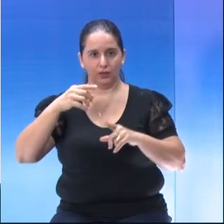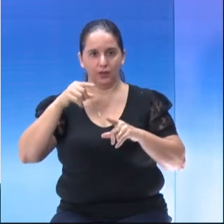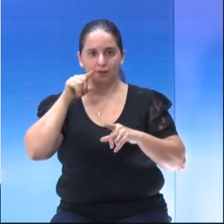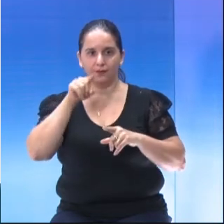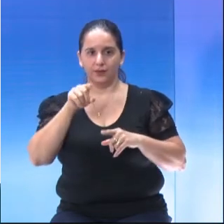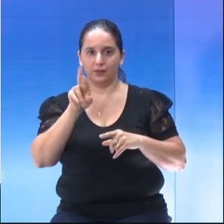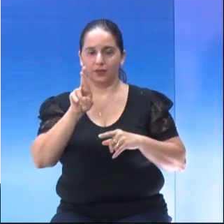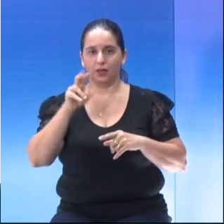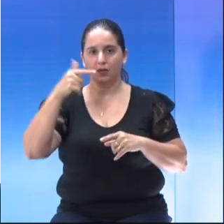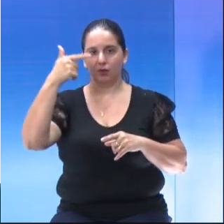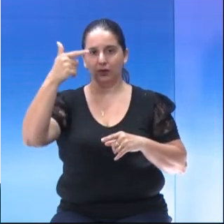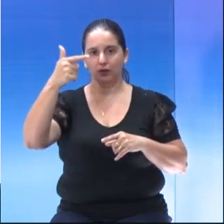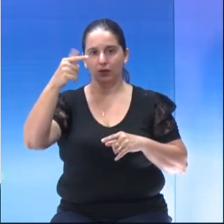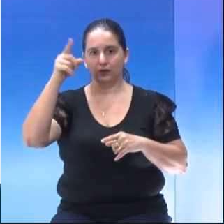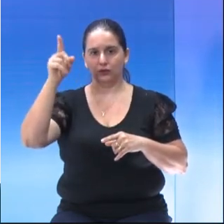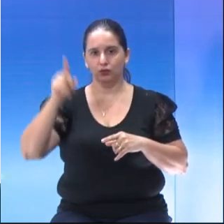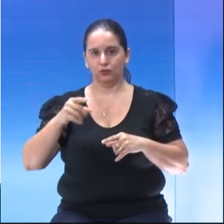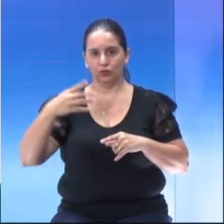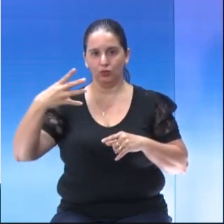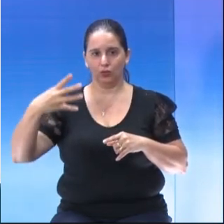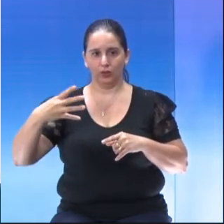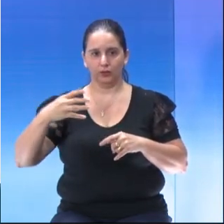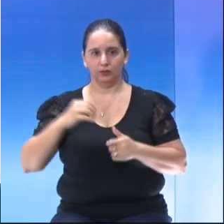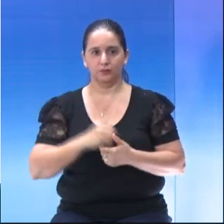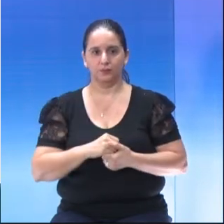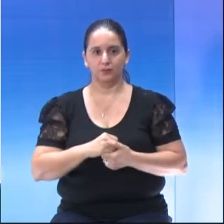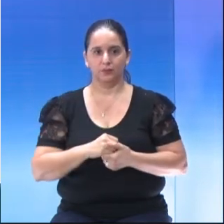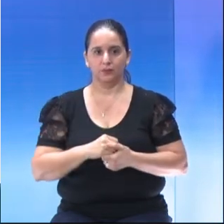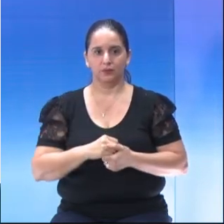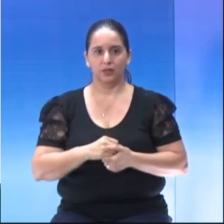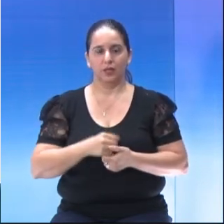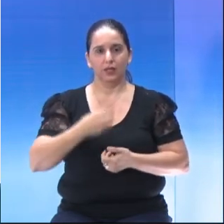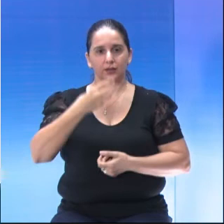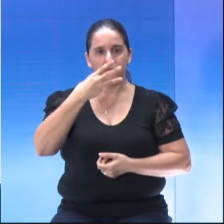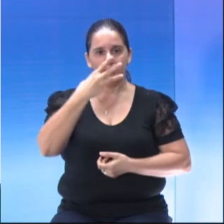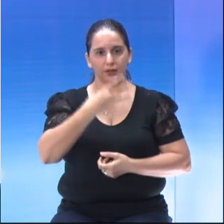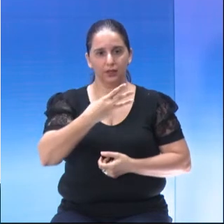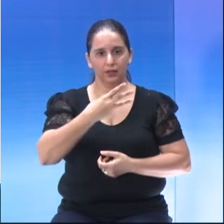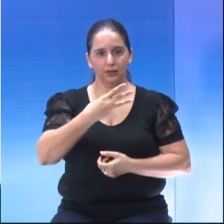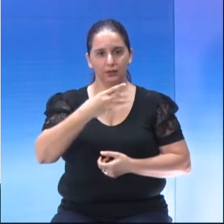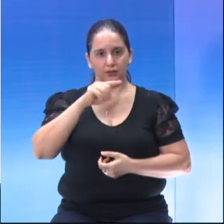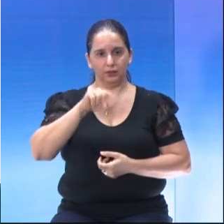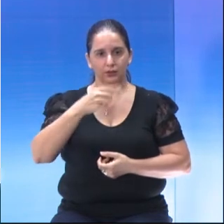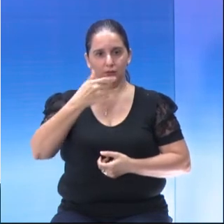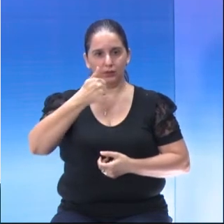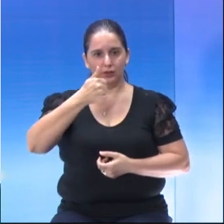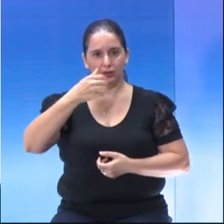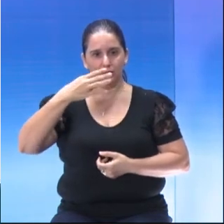raio ao quadrado dividido por 4, né? Então, eu posso dizer que eu tenho